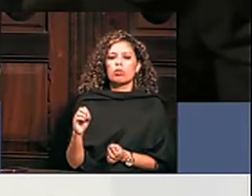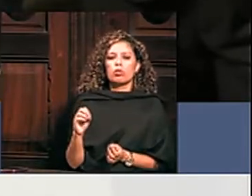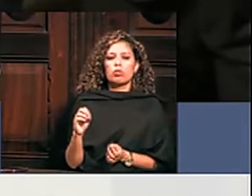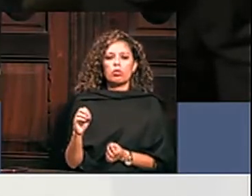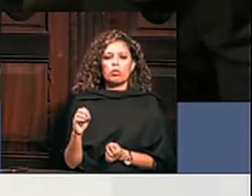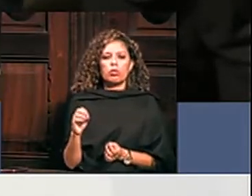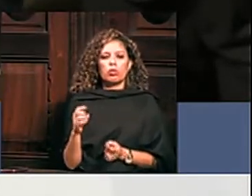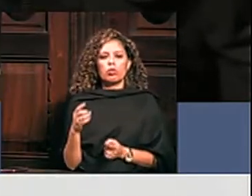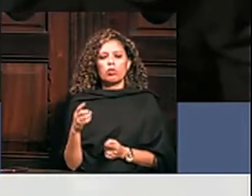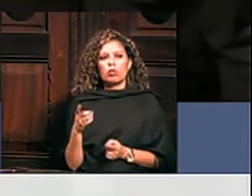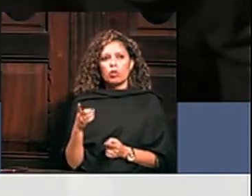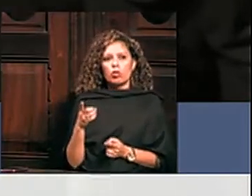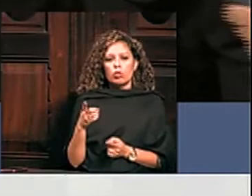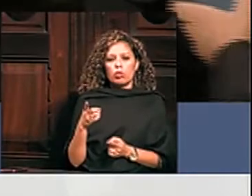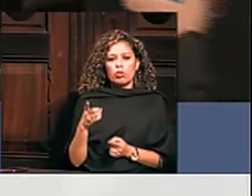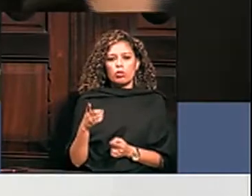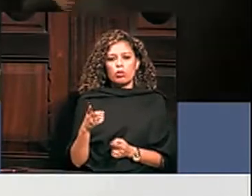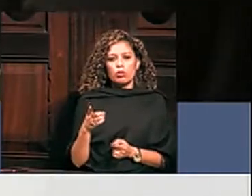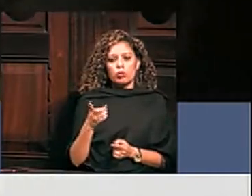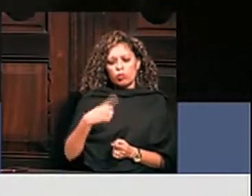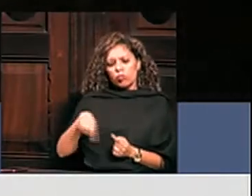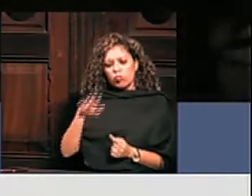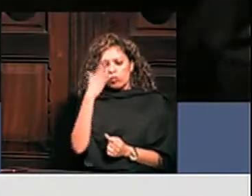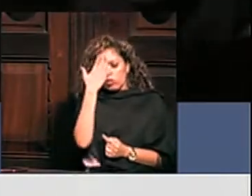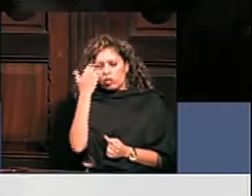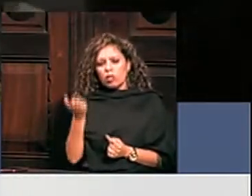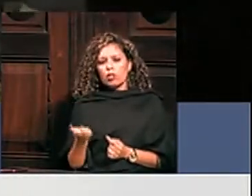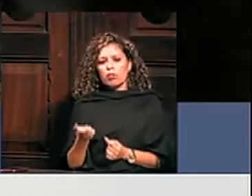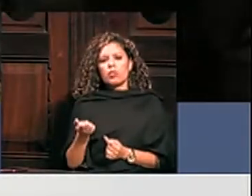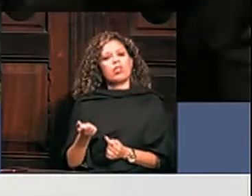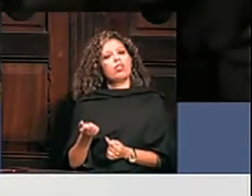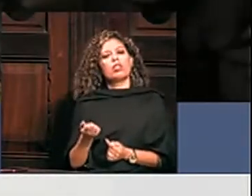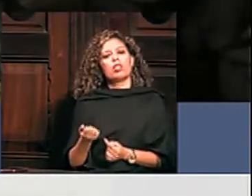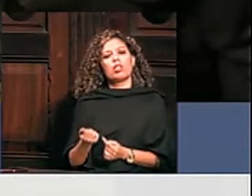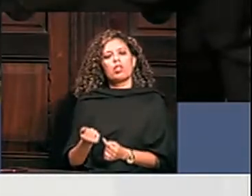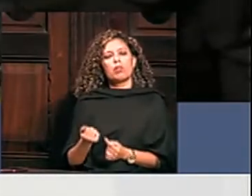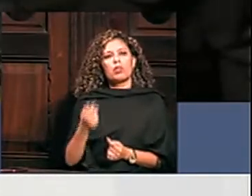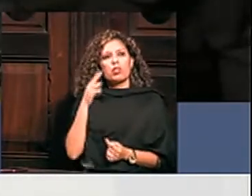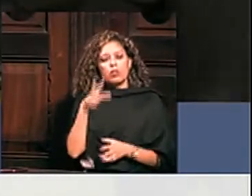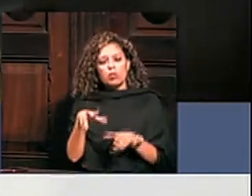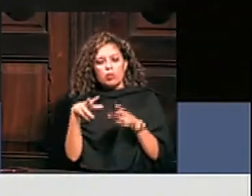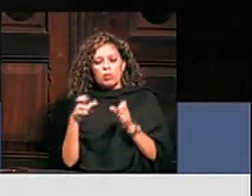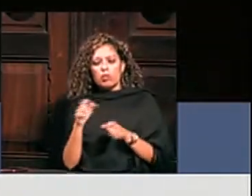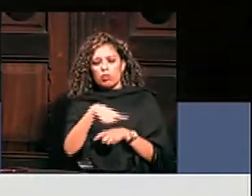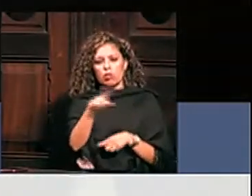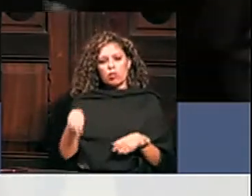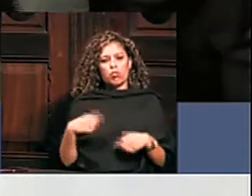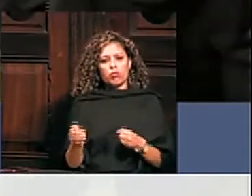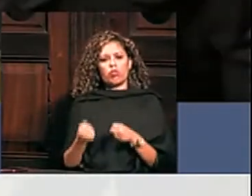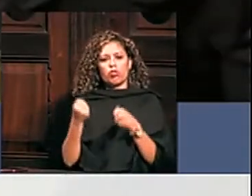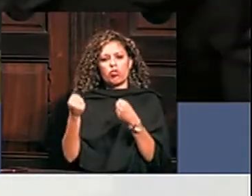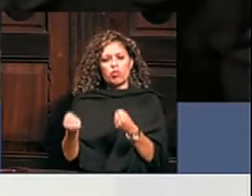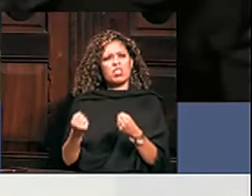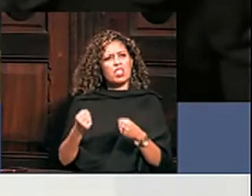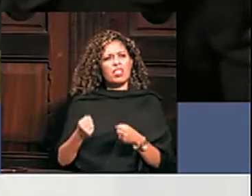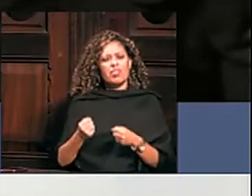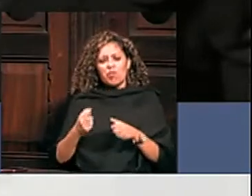Em nome de toda a comunidade, eu registro aqui a reitora Cristina e a vice-reitora Luanda, que foram